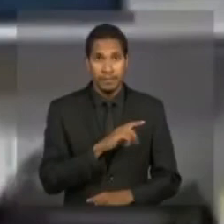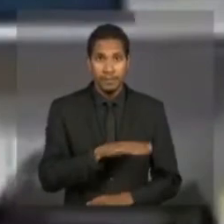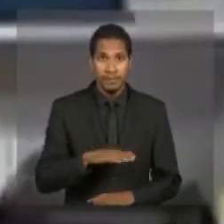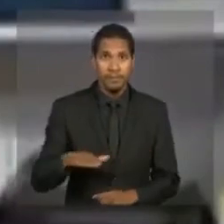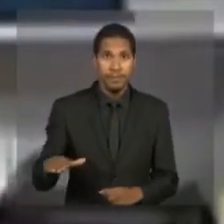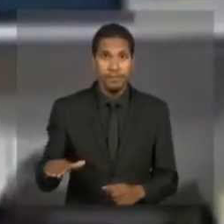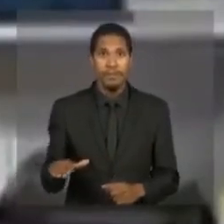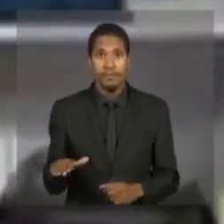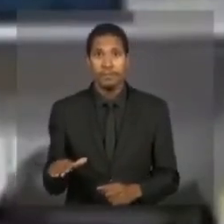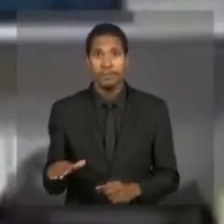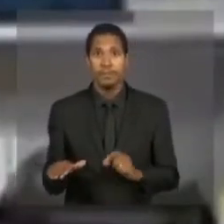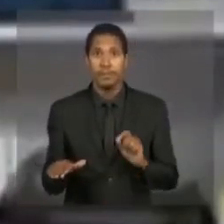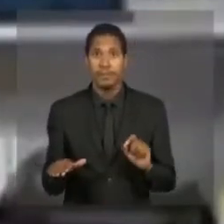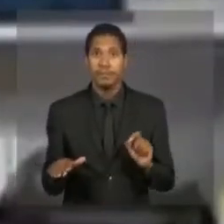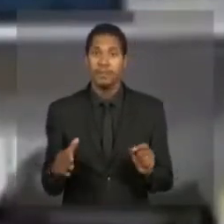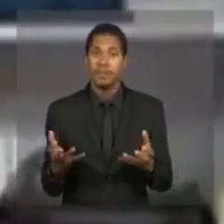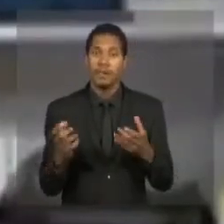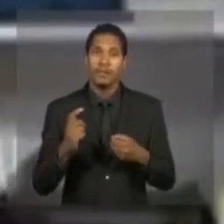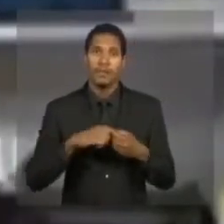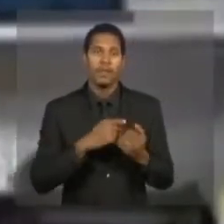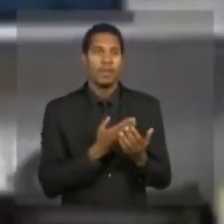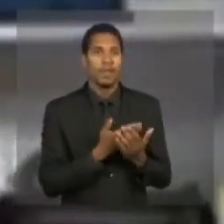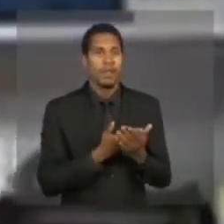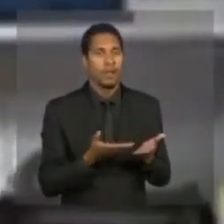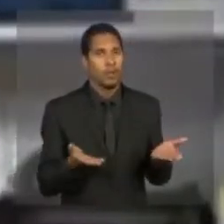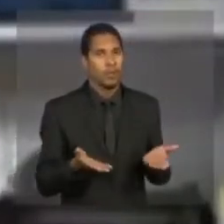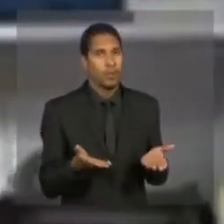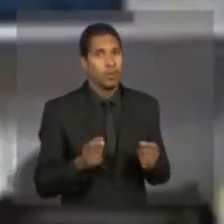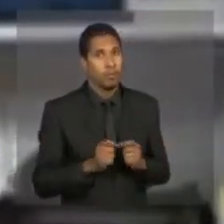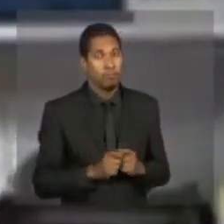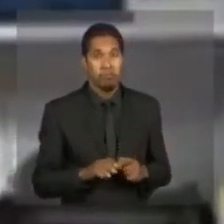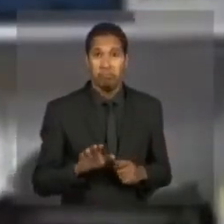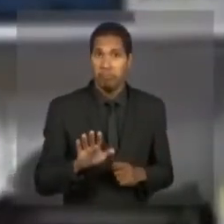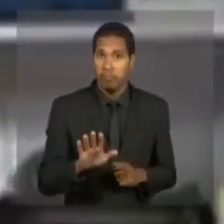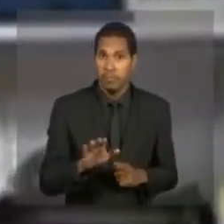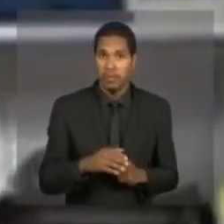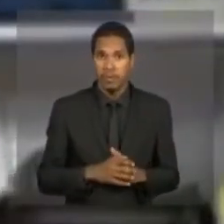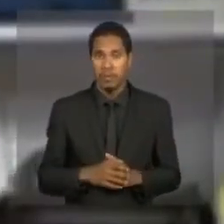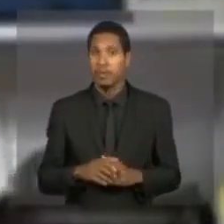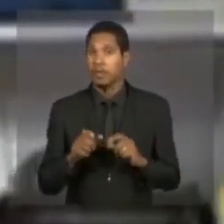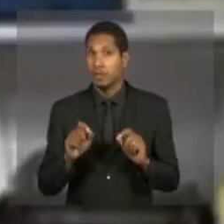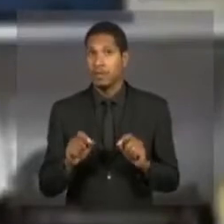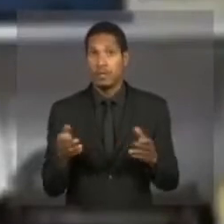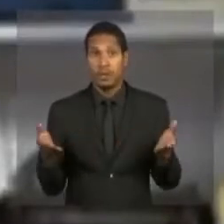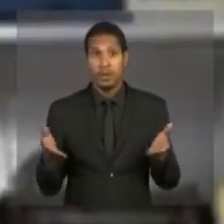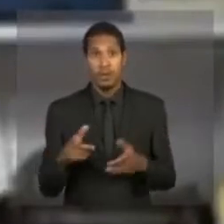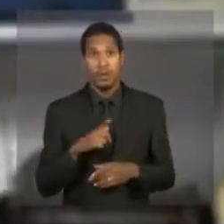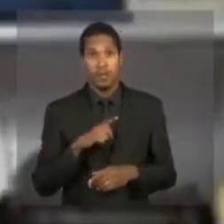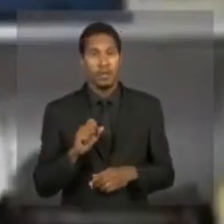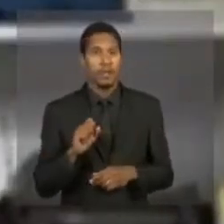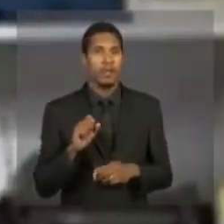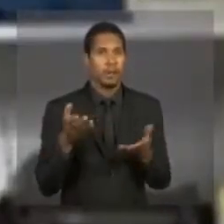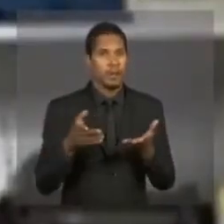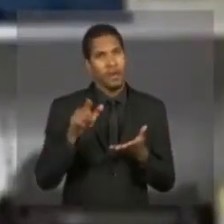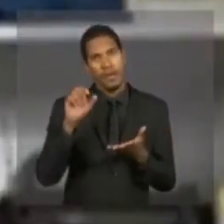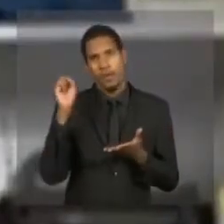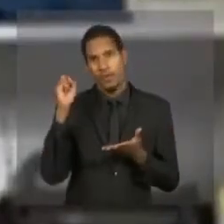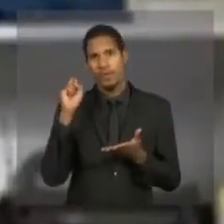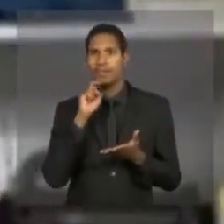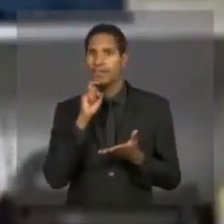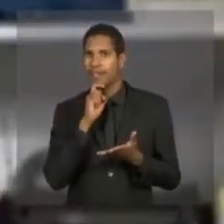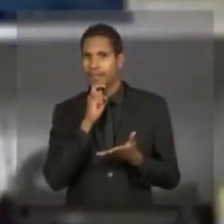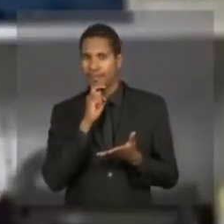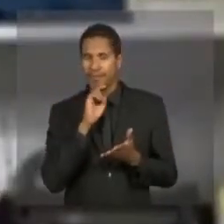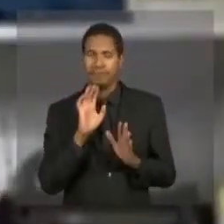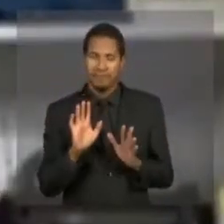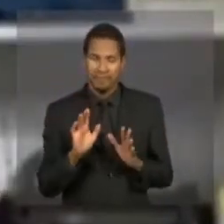crianças que queriam muito voltar às aulas agora, e agora considerando que agora é 8 de setembro, né? Agora não é nem semana que